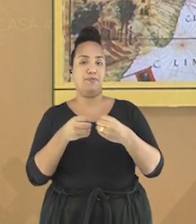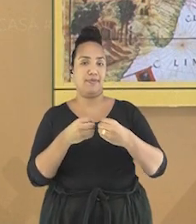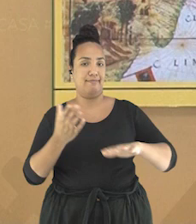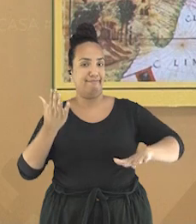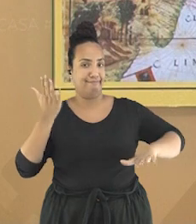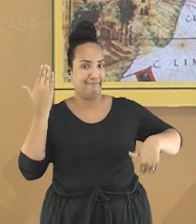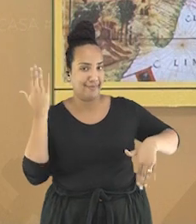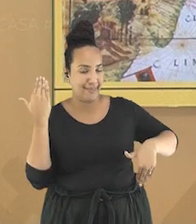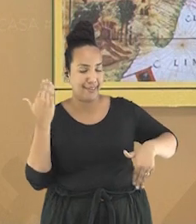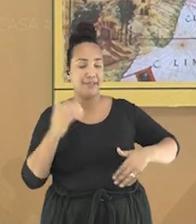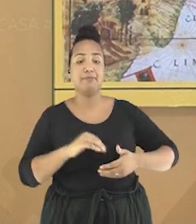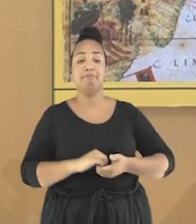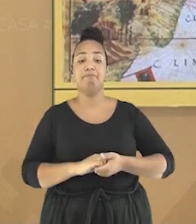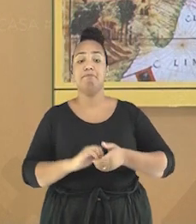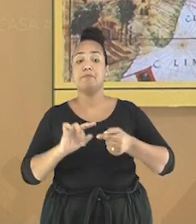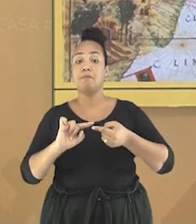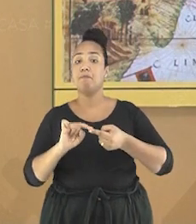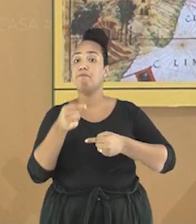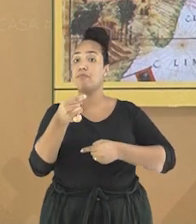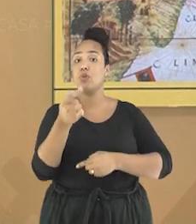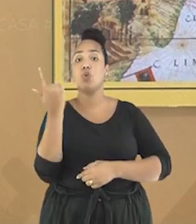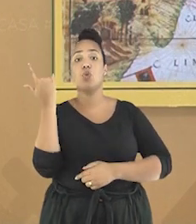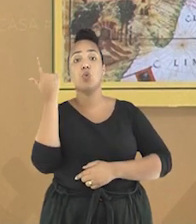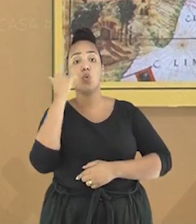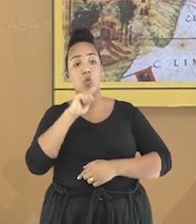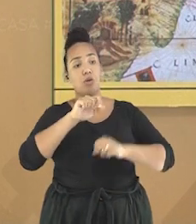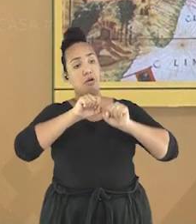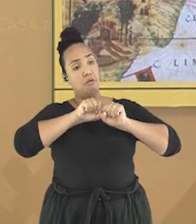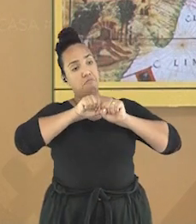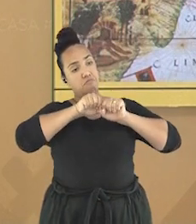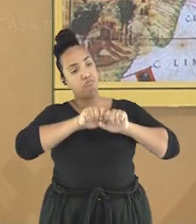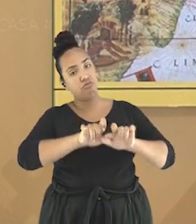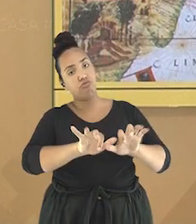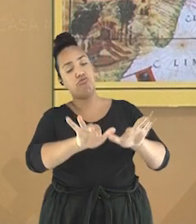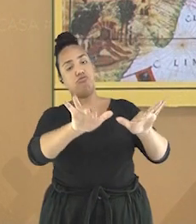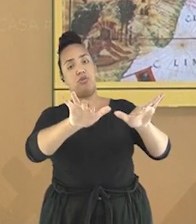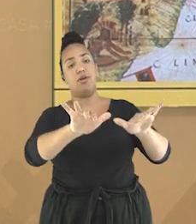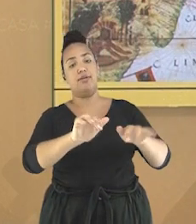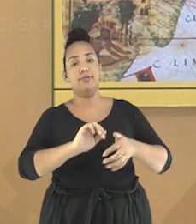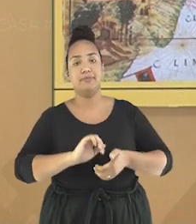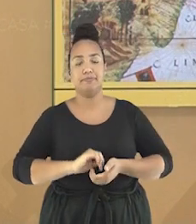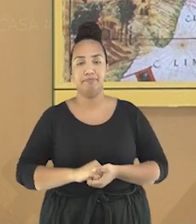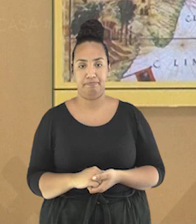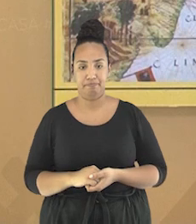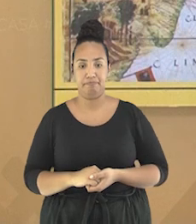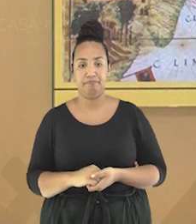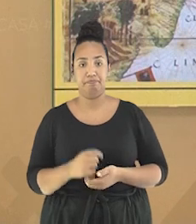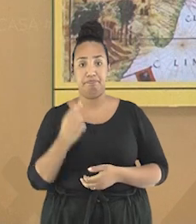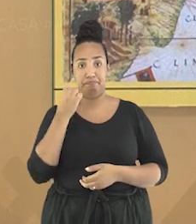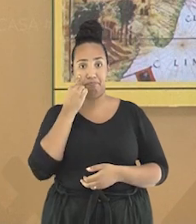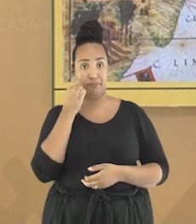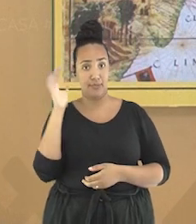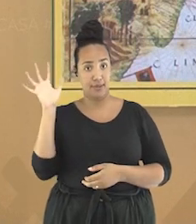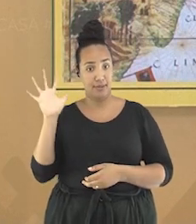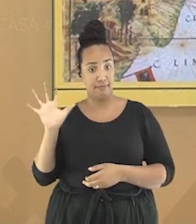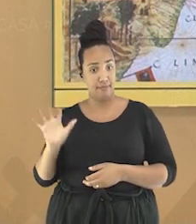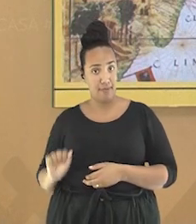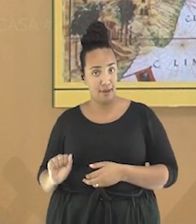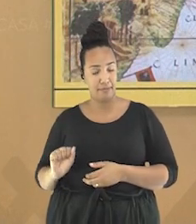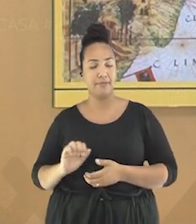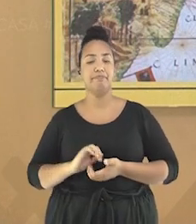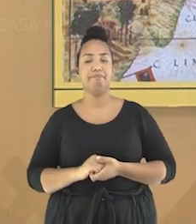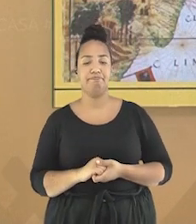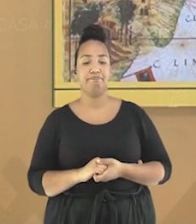poucos a ocupação foi sendo conquistada também no interior do Brasil. Observem esse mapa antigo,